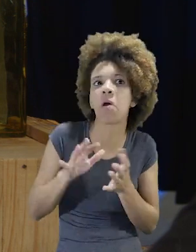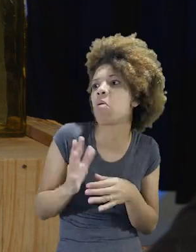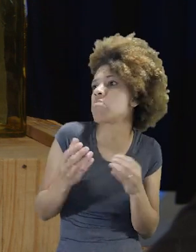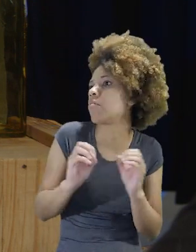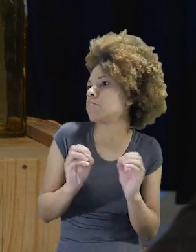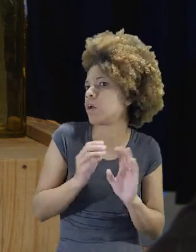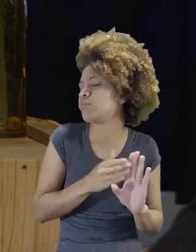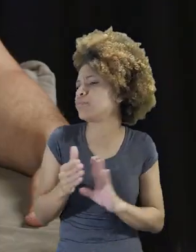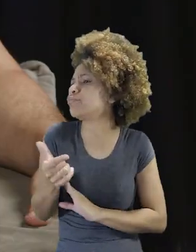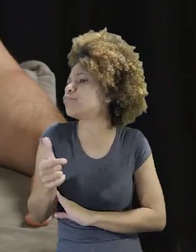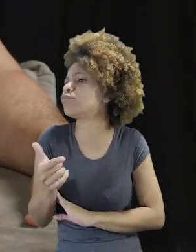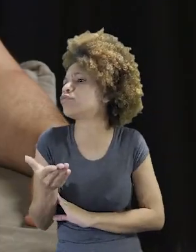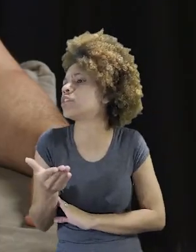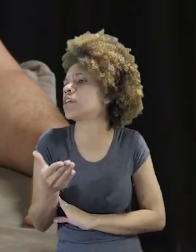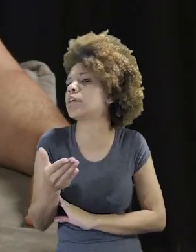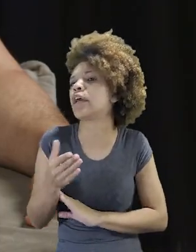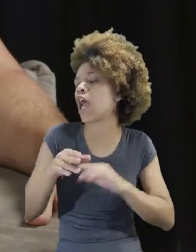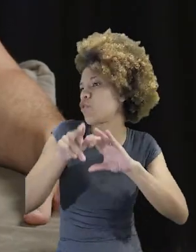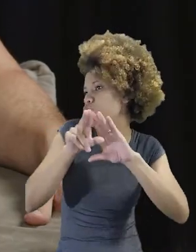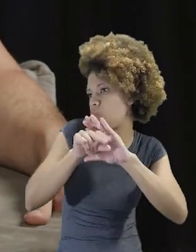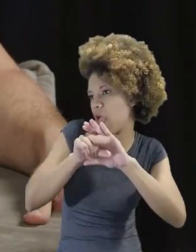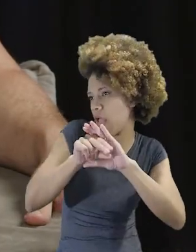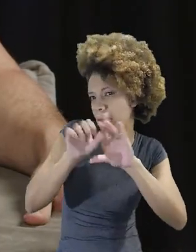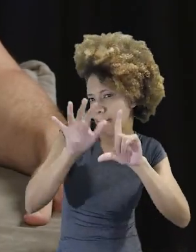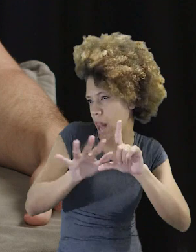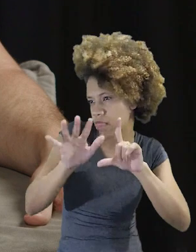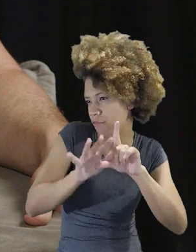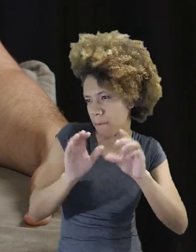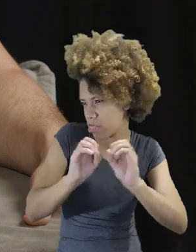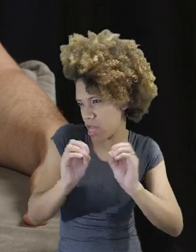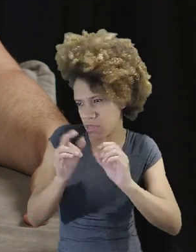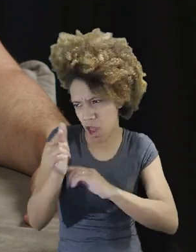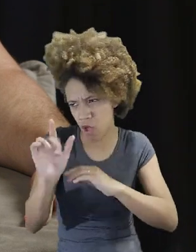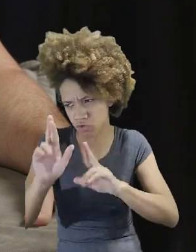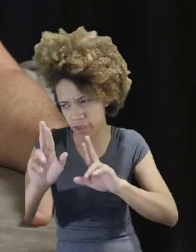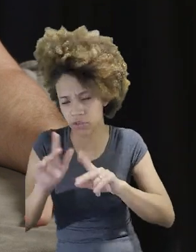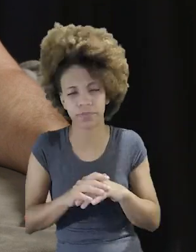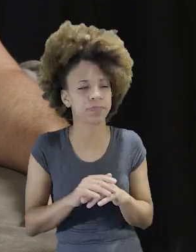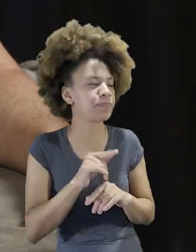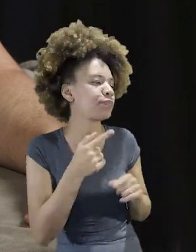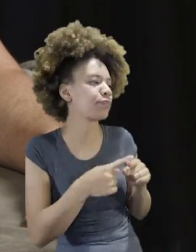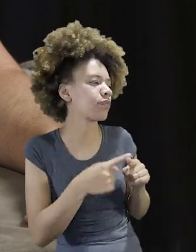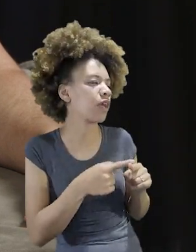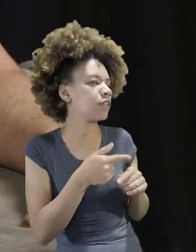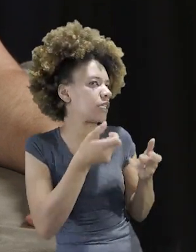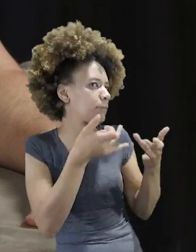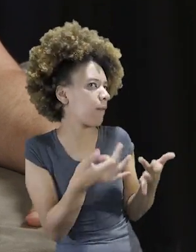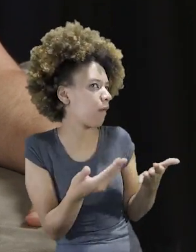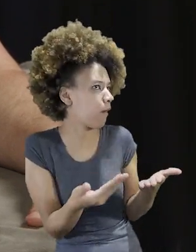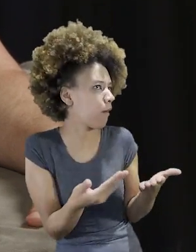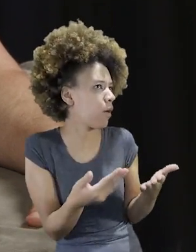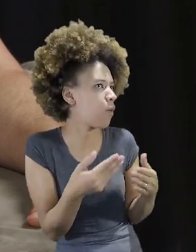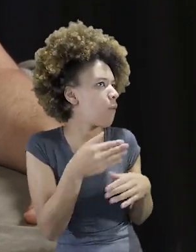é uma outra era uma outra coisa tava mas por que que você acha que que você acha não por que que você diz assim Emicida o Emicida